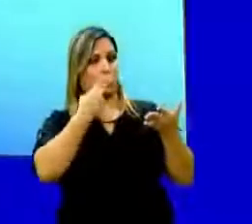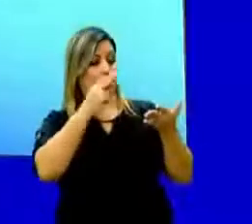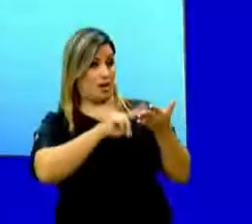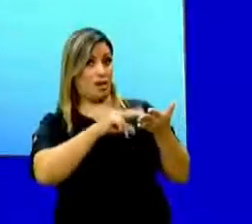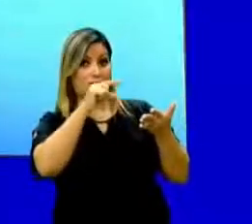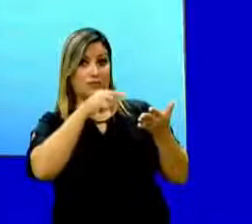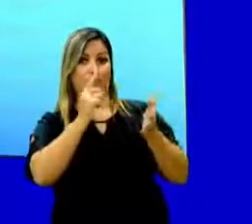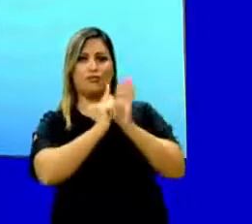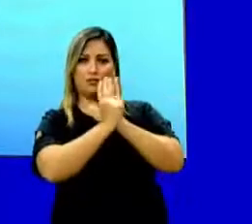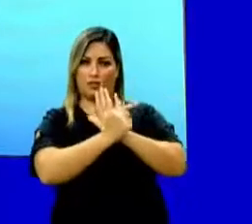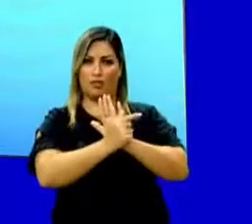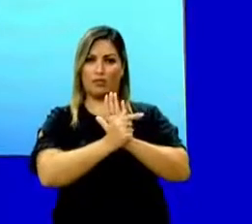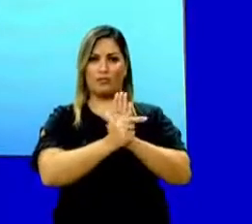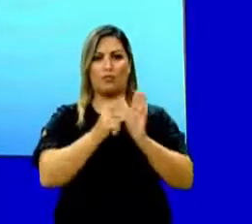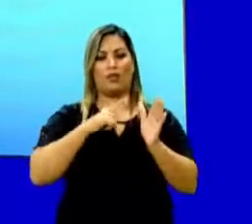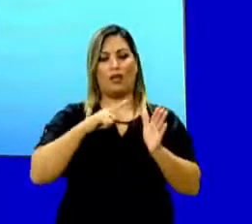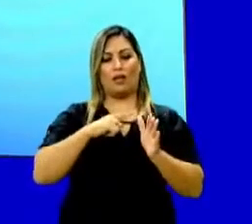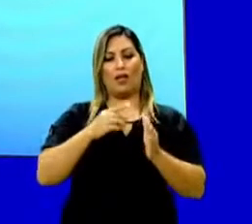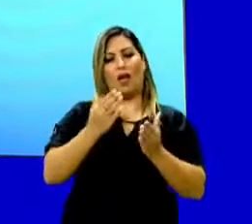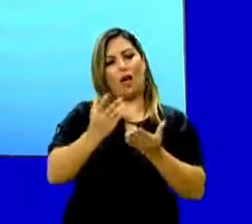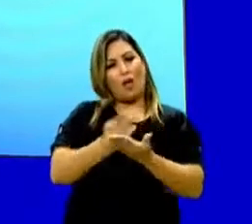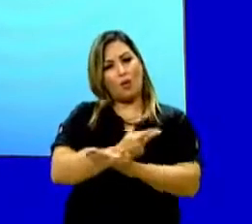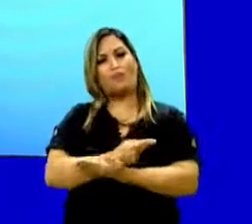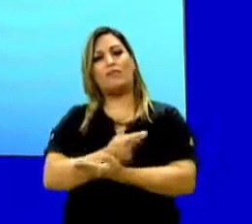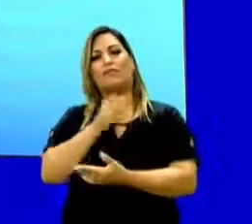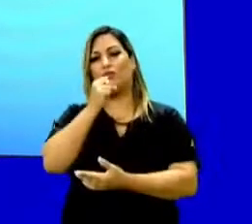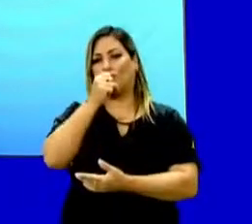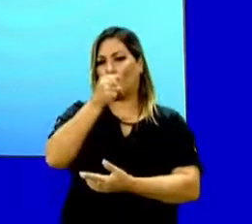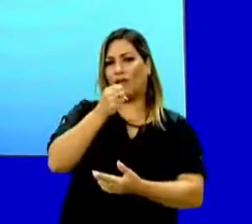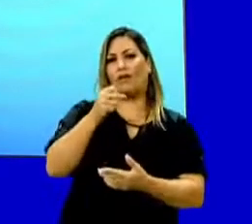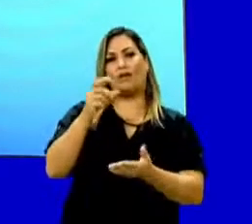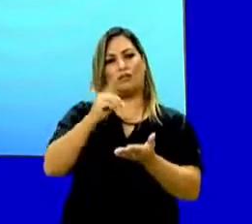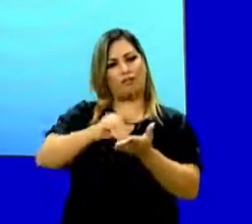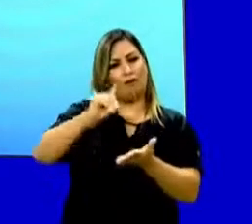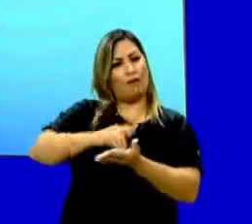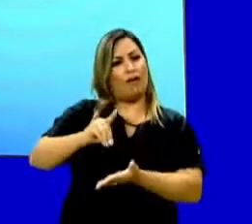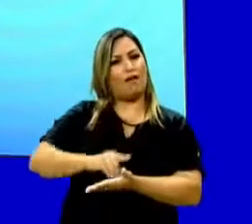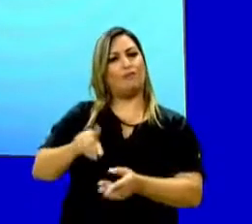perceber nesses gêneros, né, os periódicos, nos jornais diários,